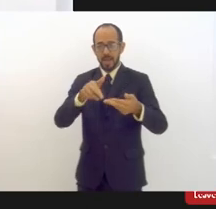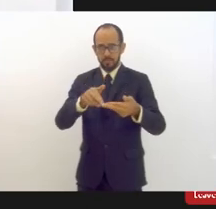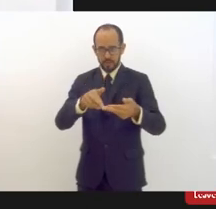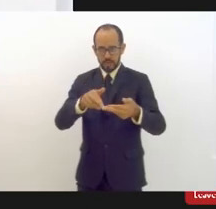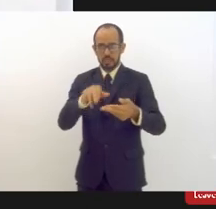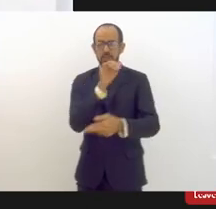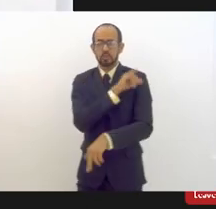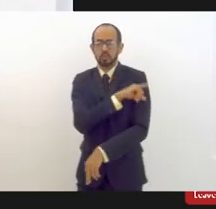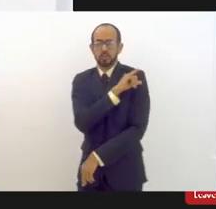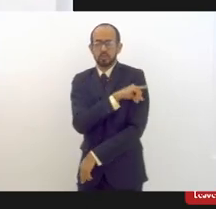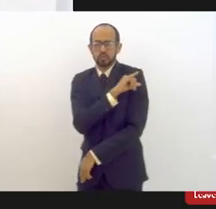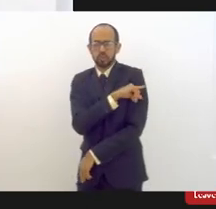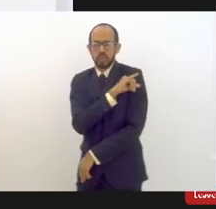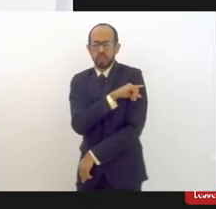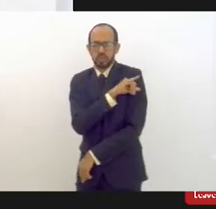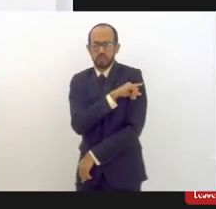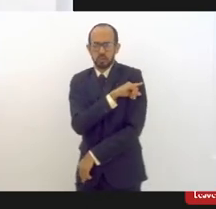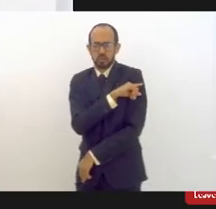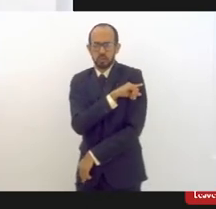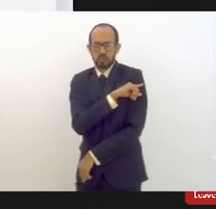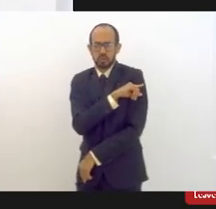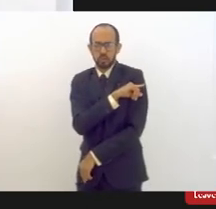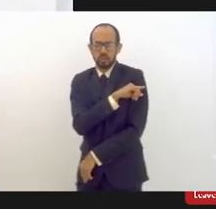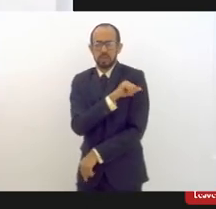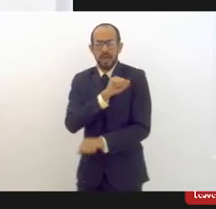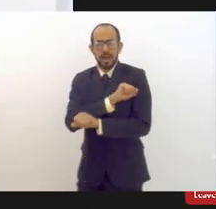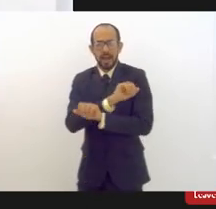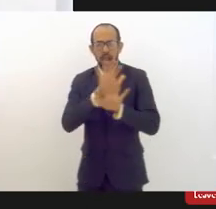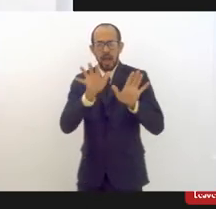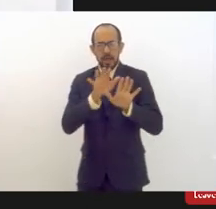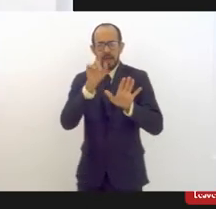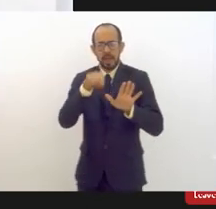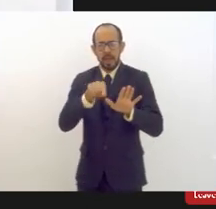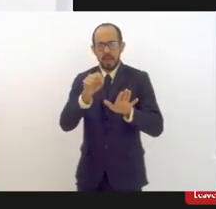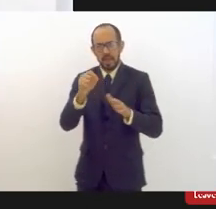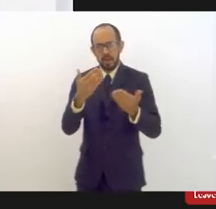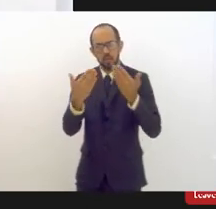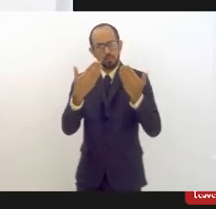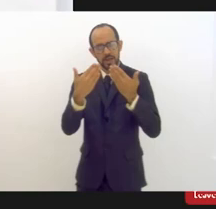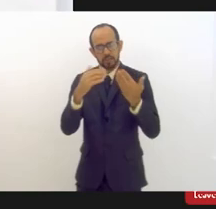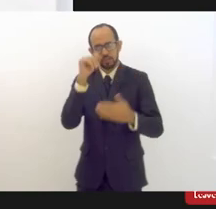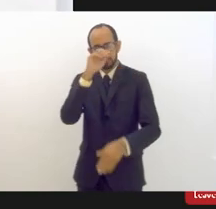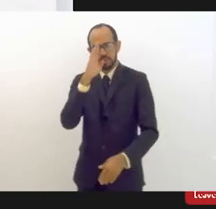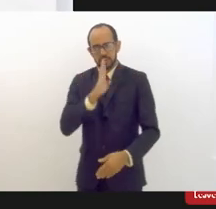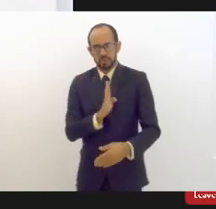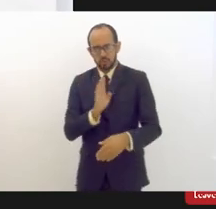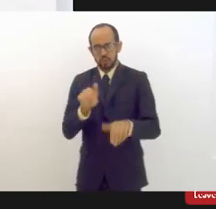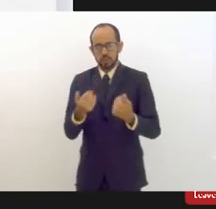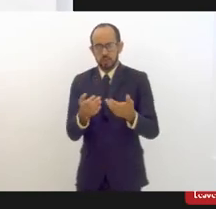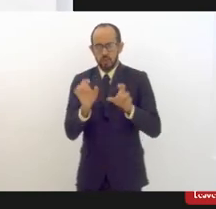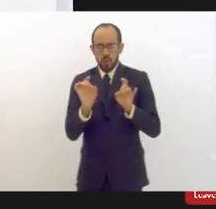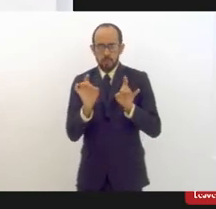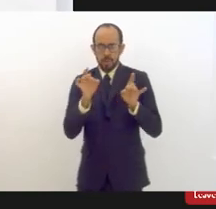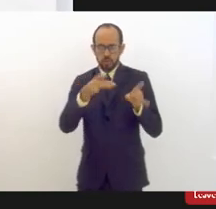de Janeiro e a mais clarinha, o comparativo com o Brasil. Então, na taxa de abandono,